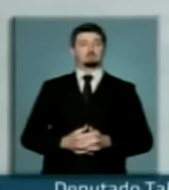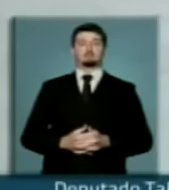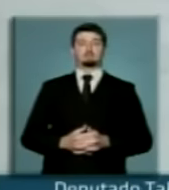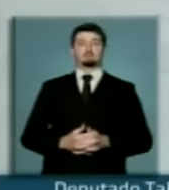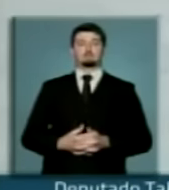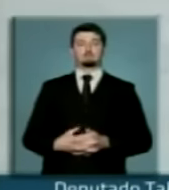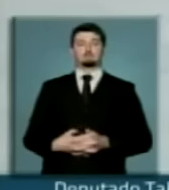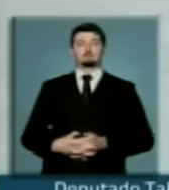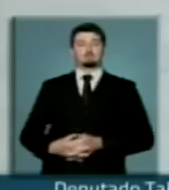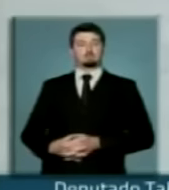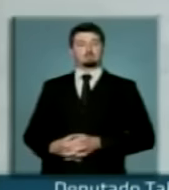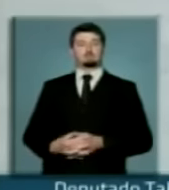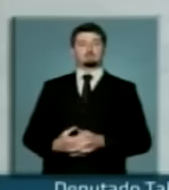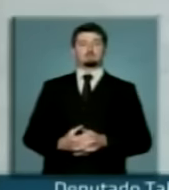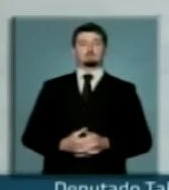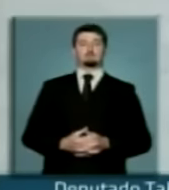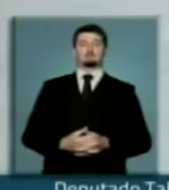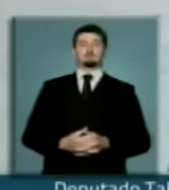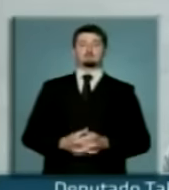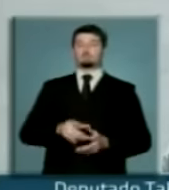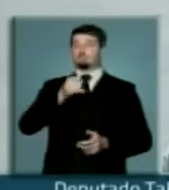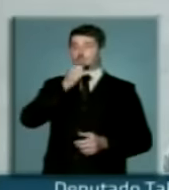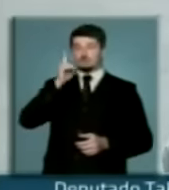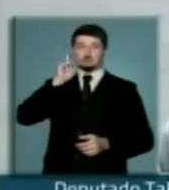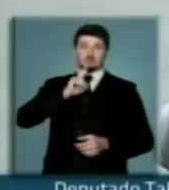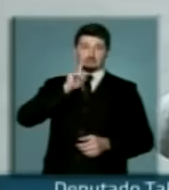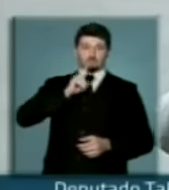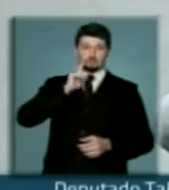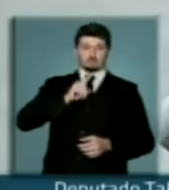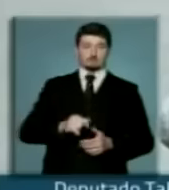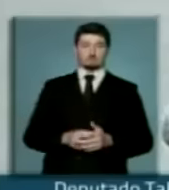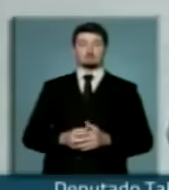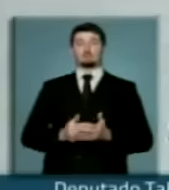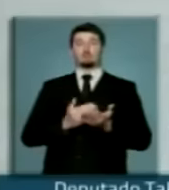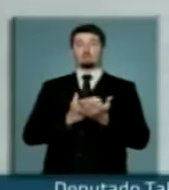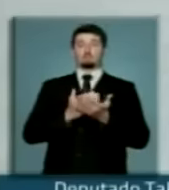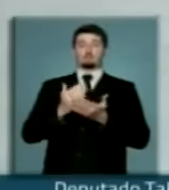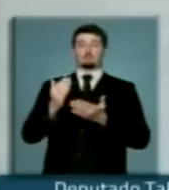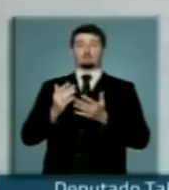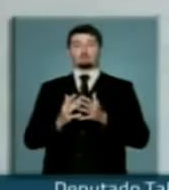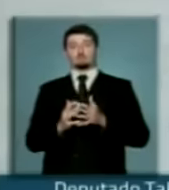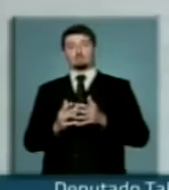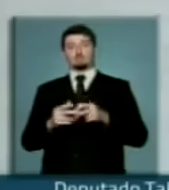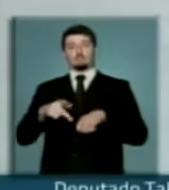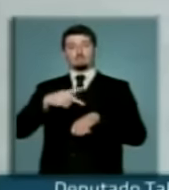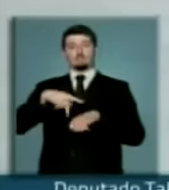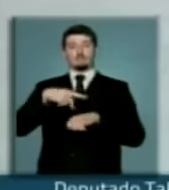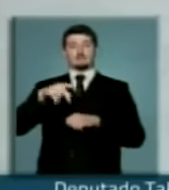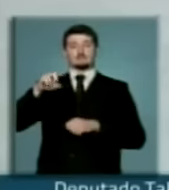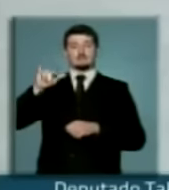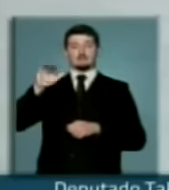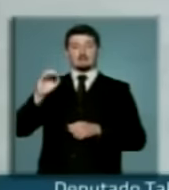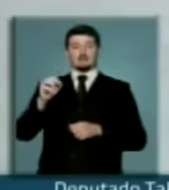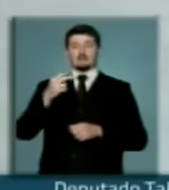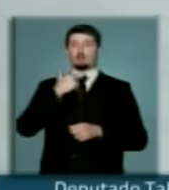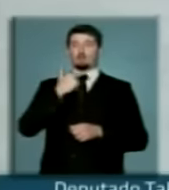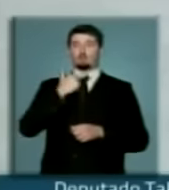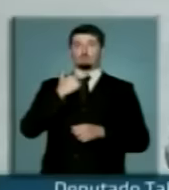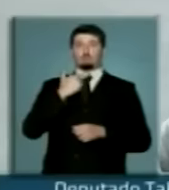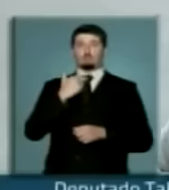querem atribuir isso à coincidência. Nos Estados Unidos também, quando entraram com essa história de país laico, que não pode mais fazer